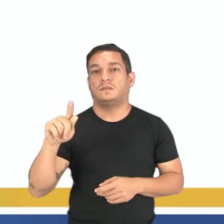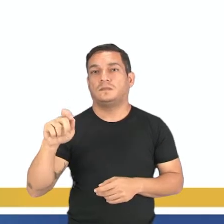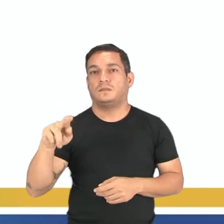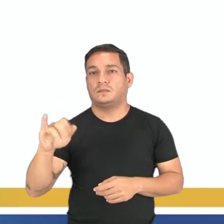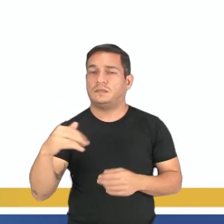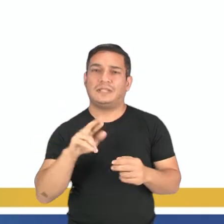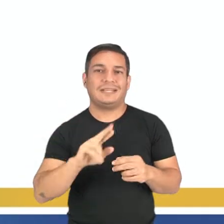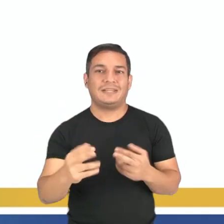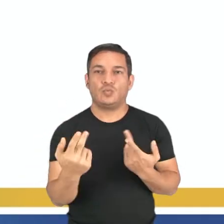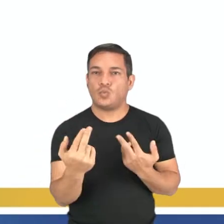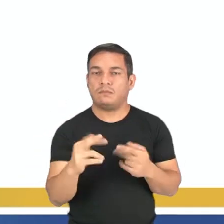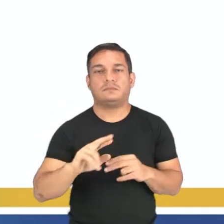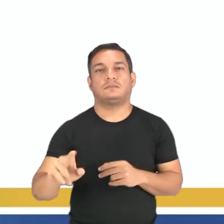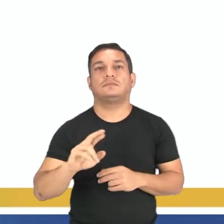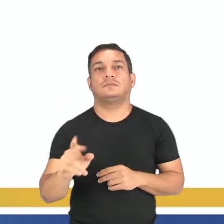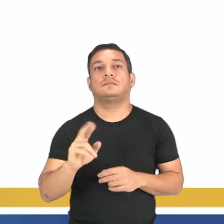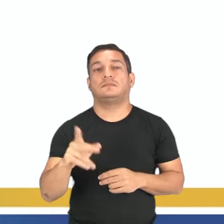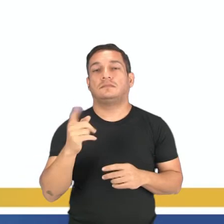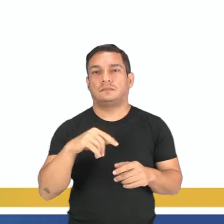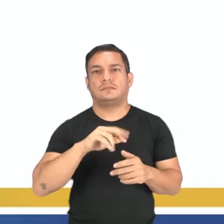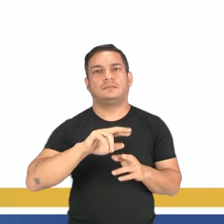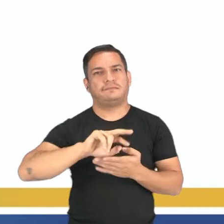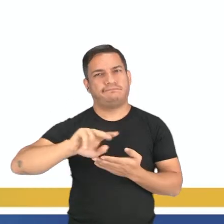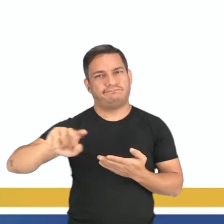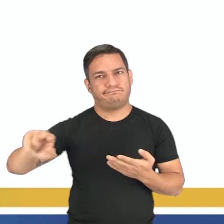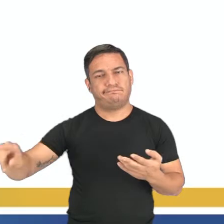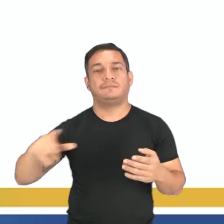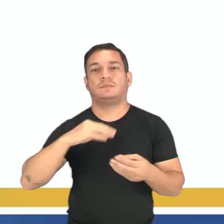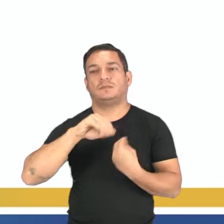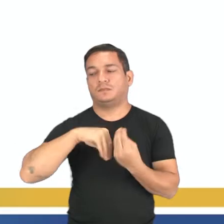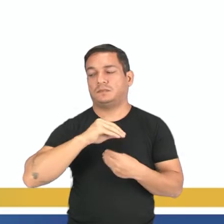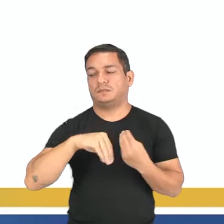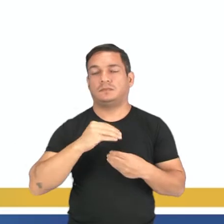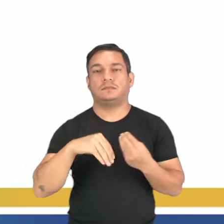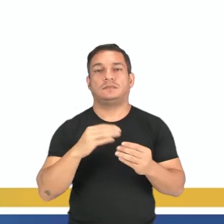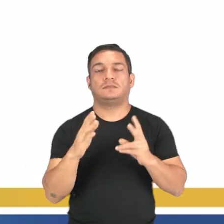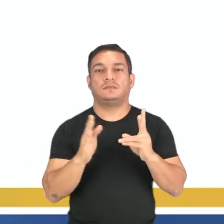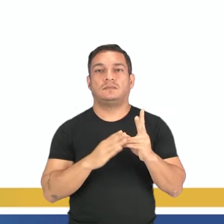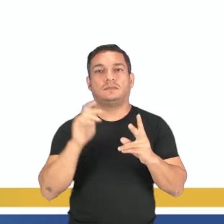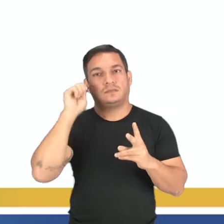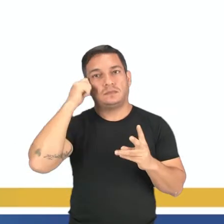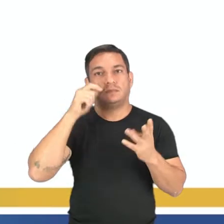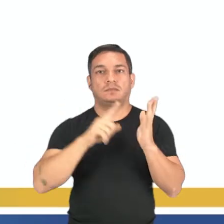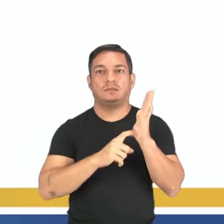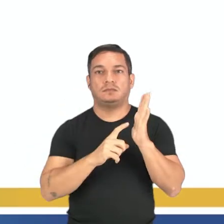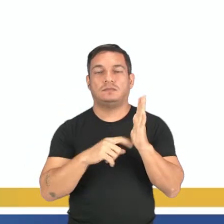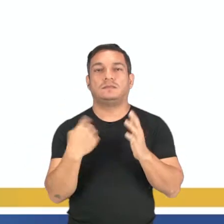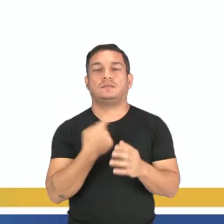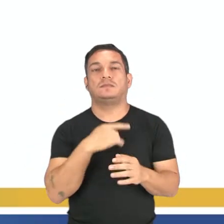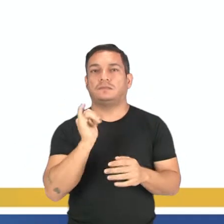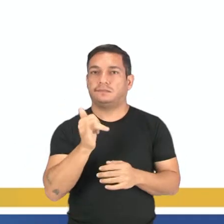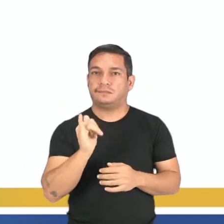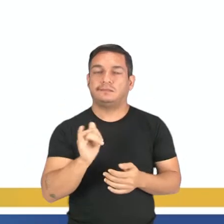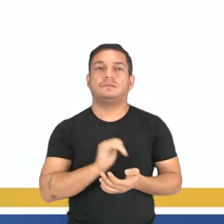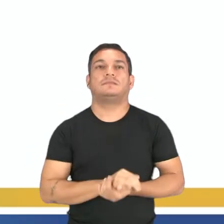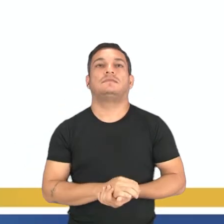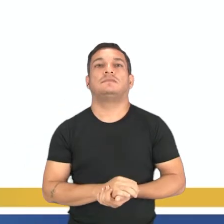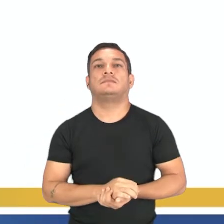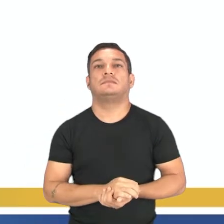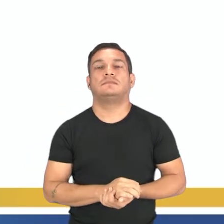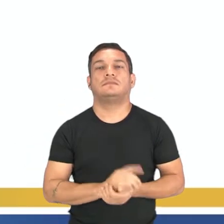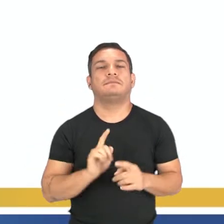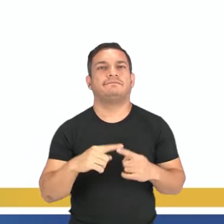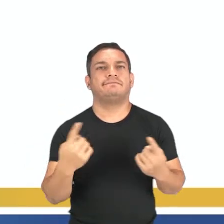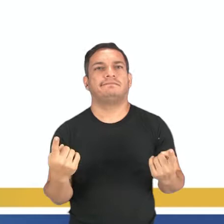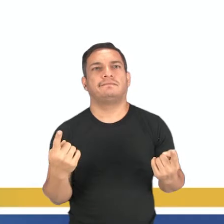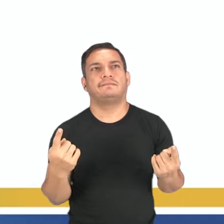ela não é igual. Ela é bem múltipla, né, é uma mistura de índios, negros, brancos, como nós já falamos. Mas